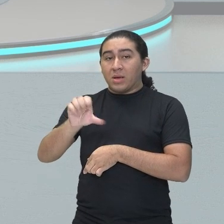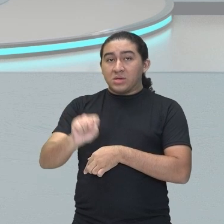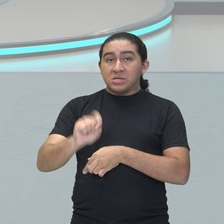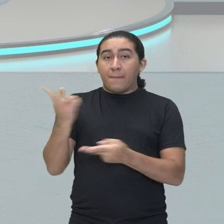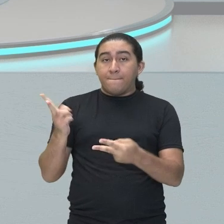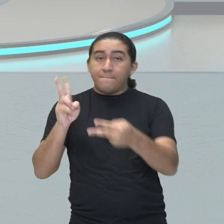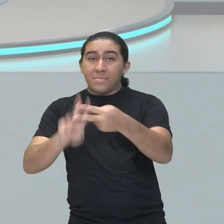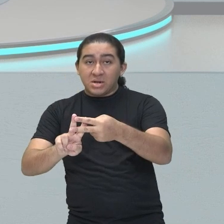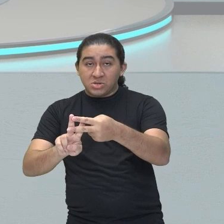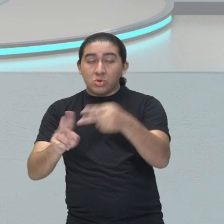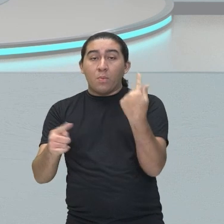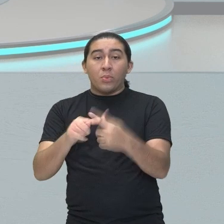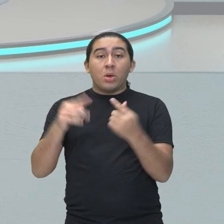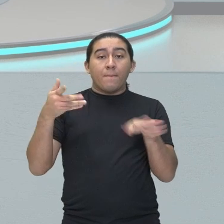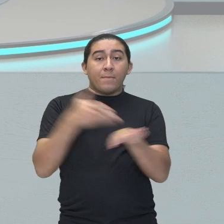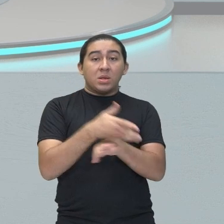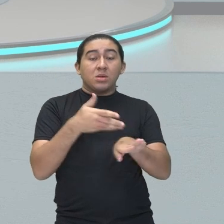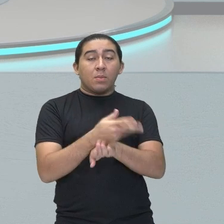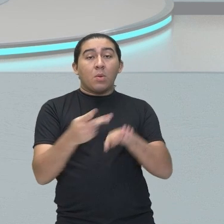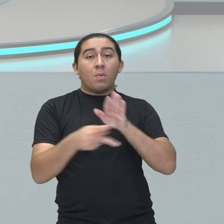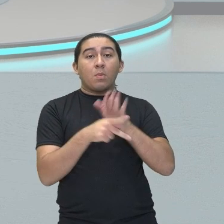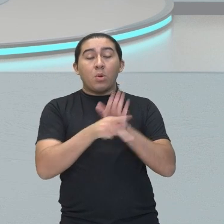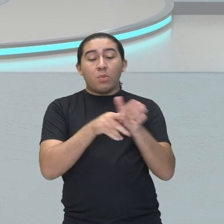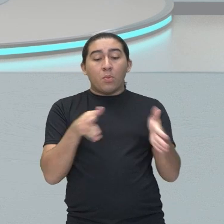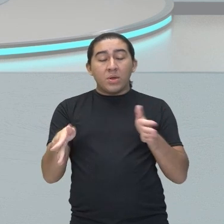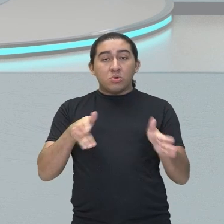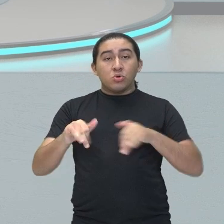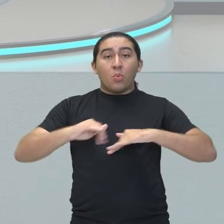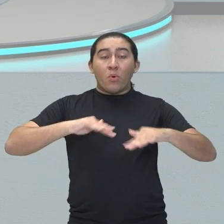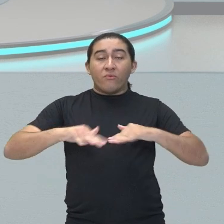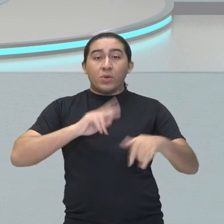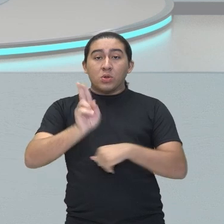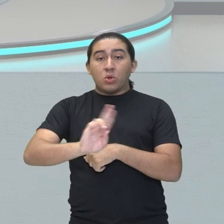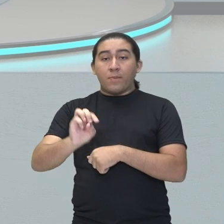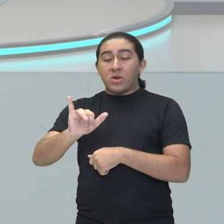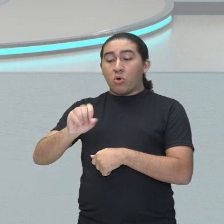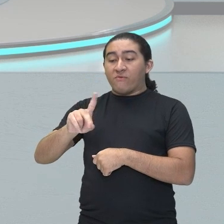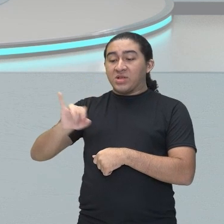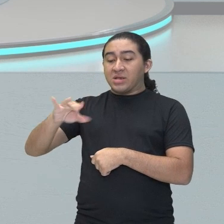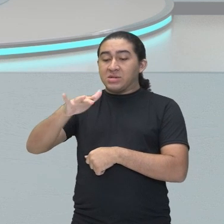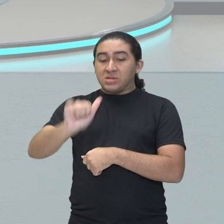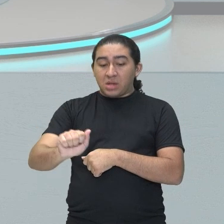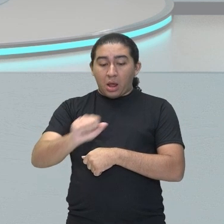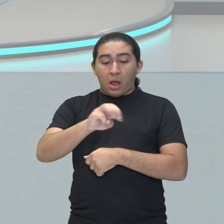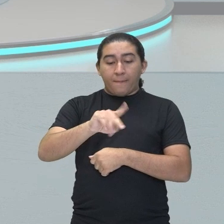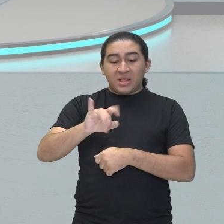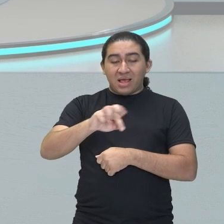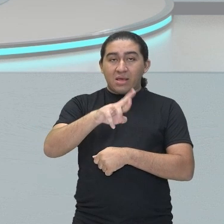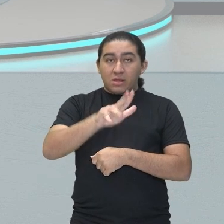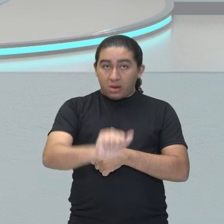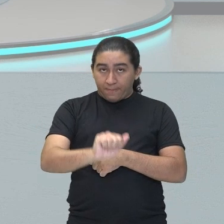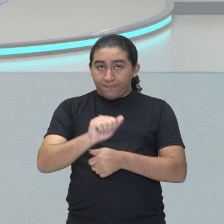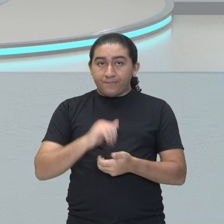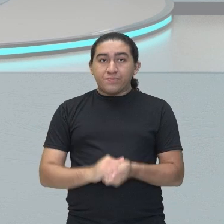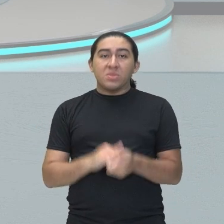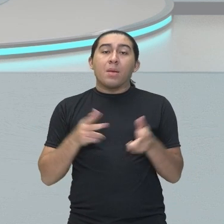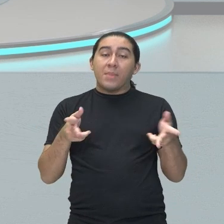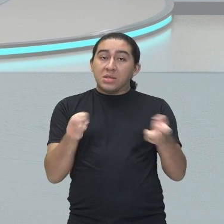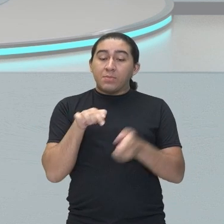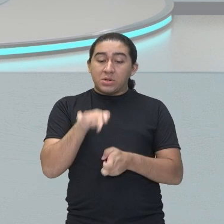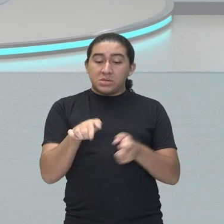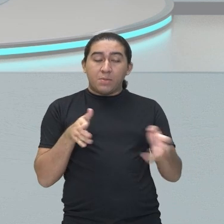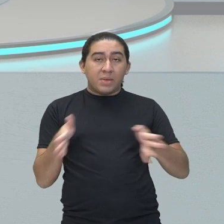presos por participarem da Inconfidência Mineira. Então, vocês percebem que nesse período, Brasil